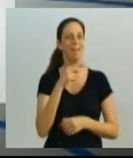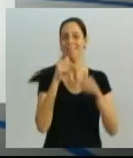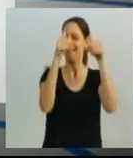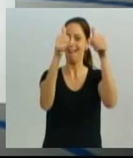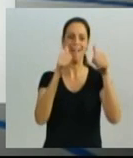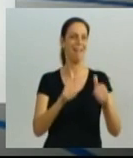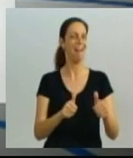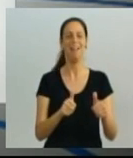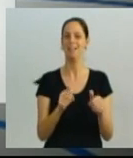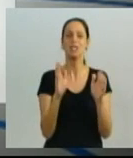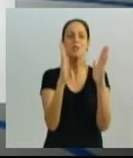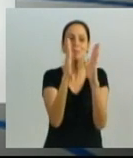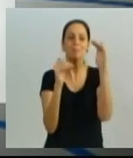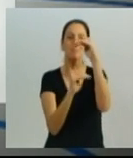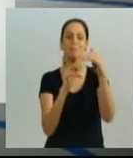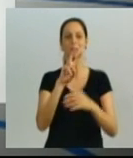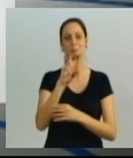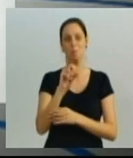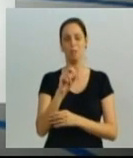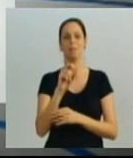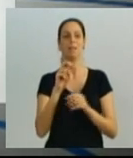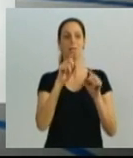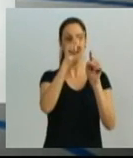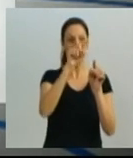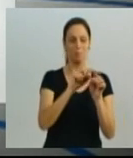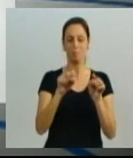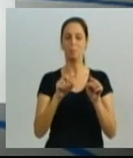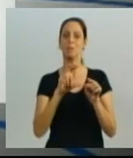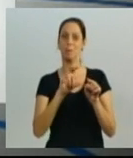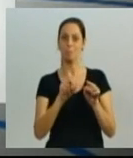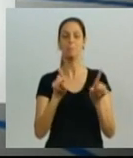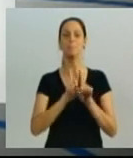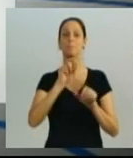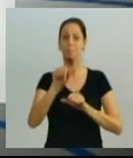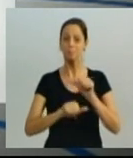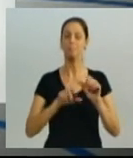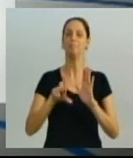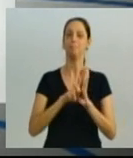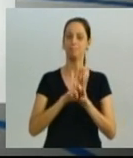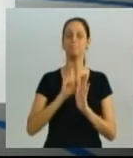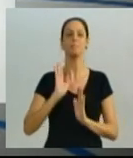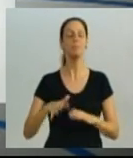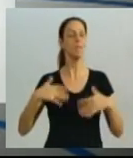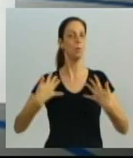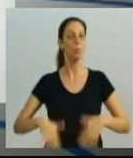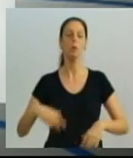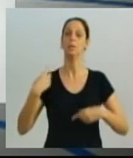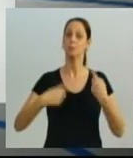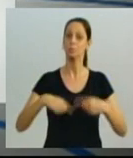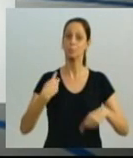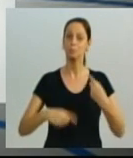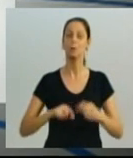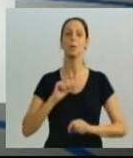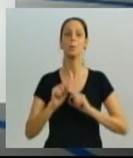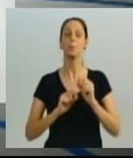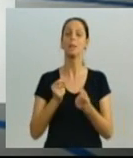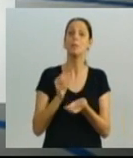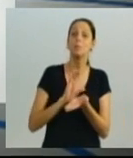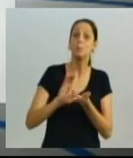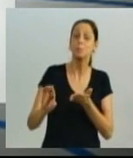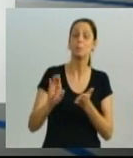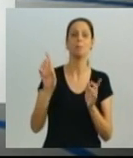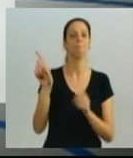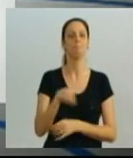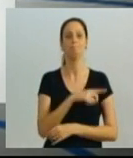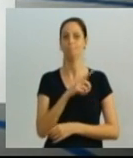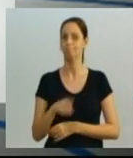50. Outra mudança que teve na legislação, e essa deu uma grande discussão no Brasil, foi o fim do financiamento empresarial para as